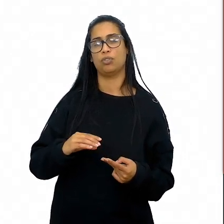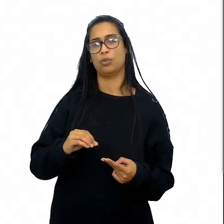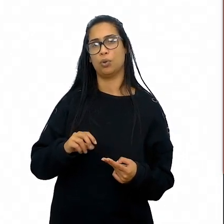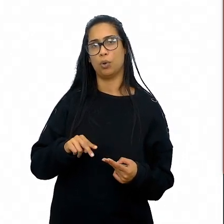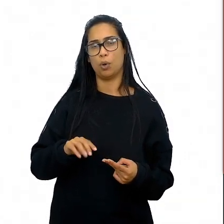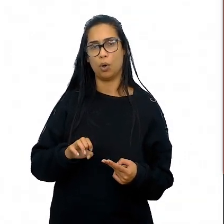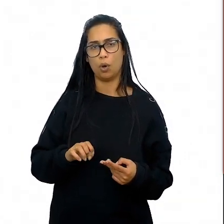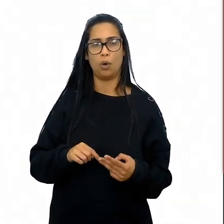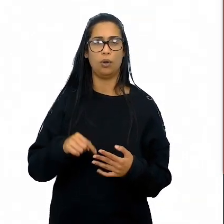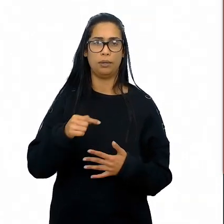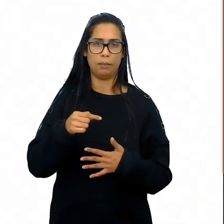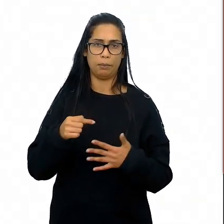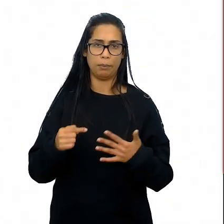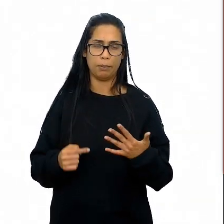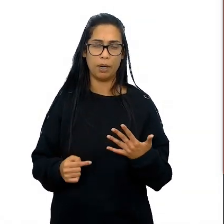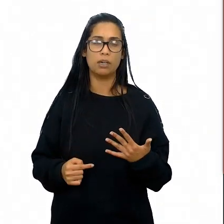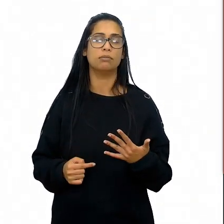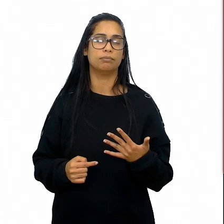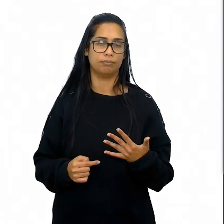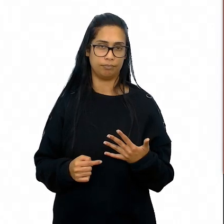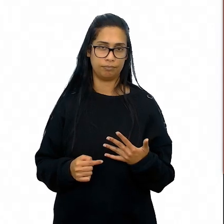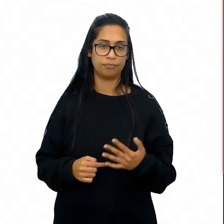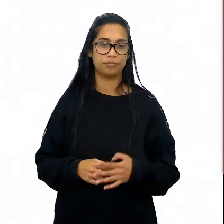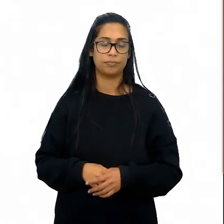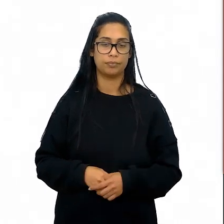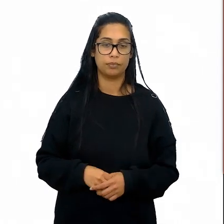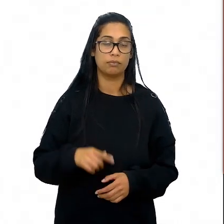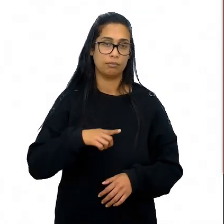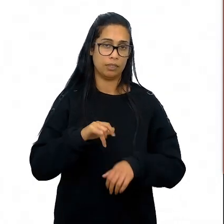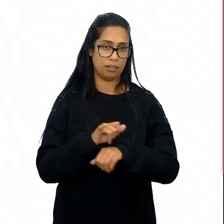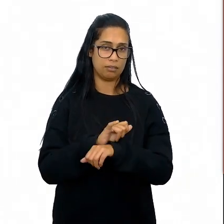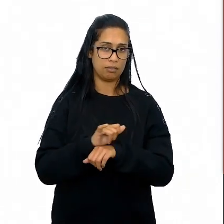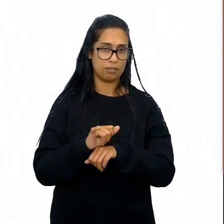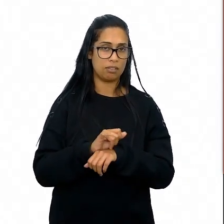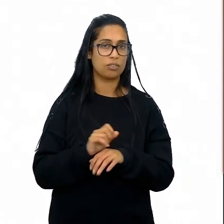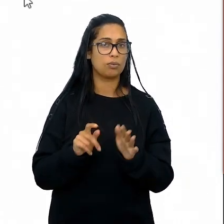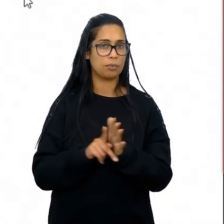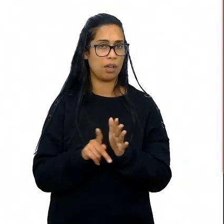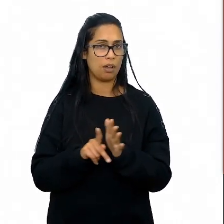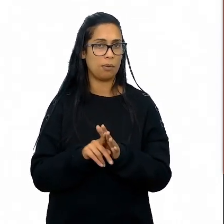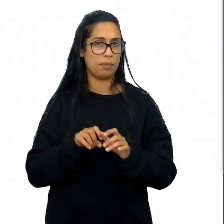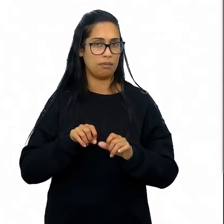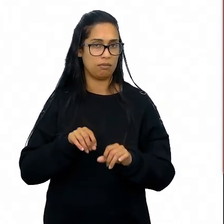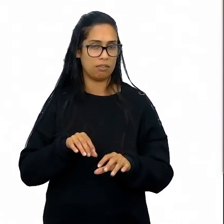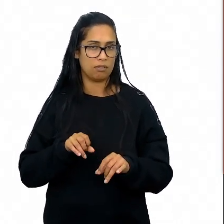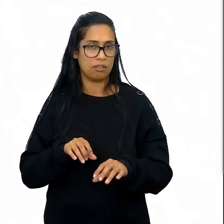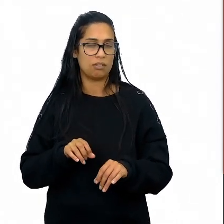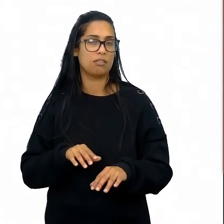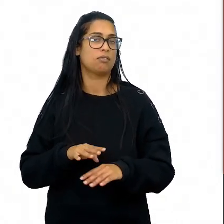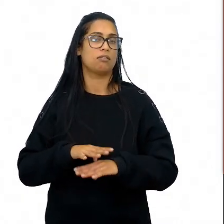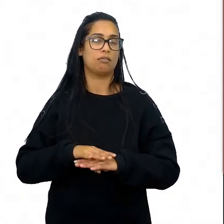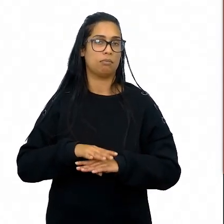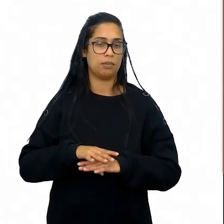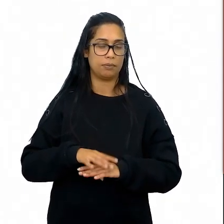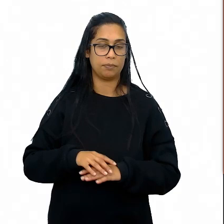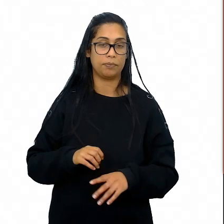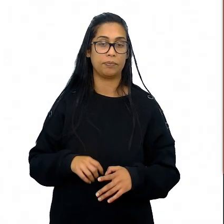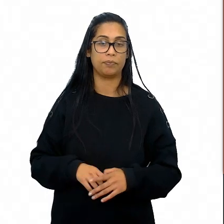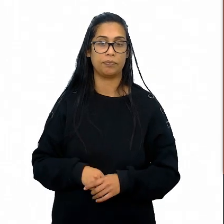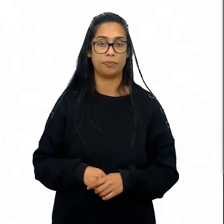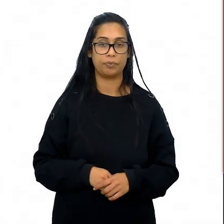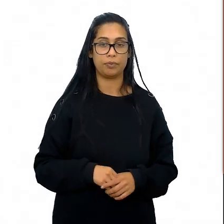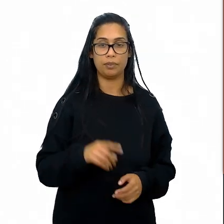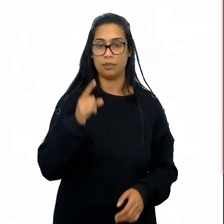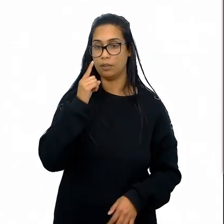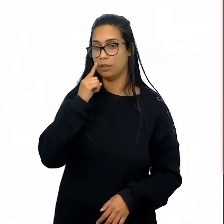fórmulas etc e tal bom ainda dando continuidade a essa visão um pouco mais macro